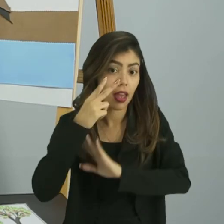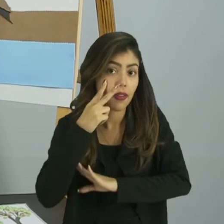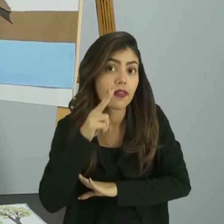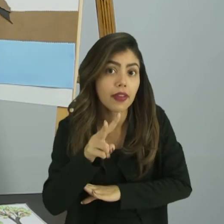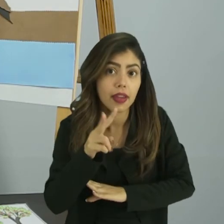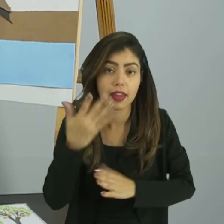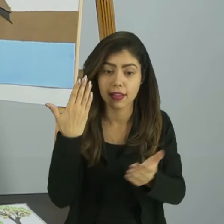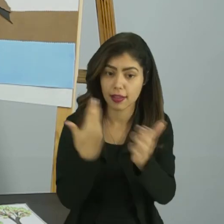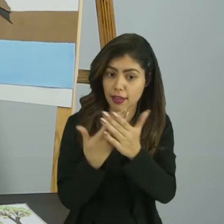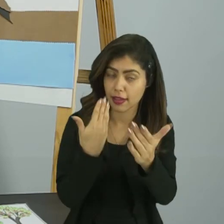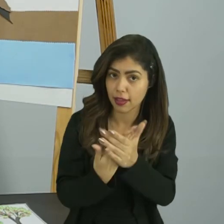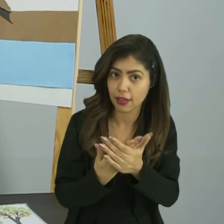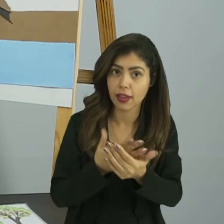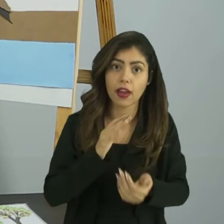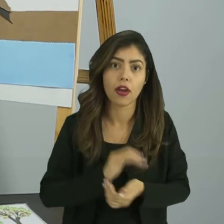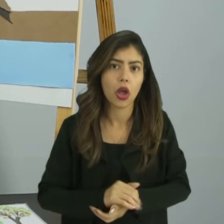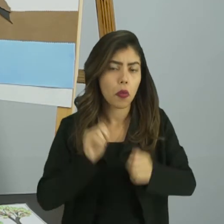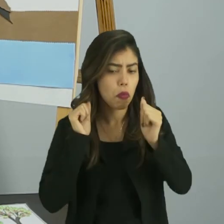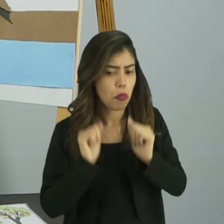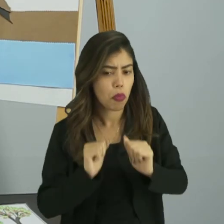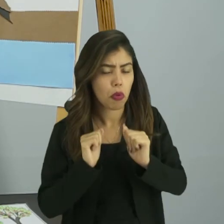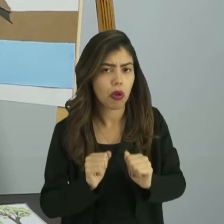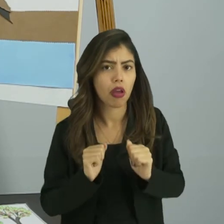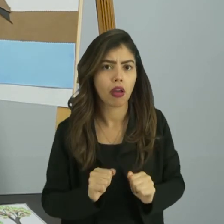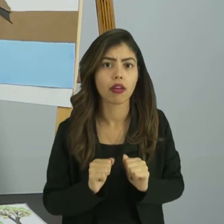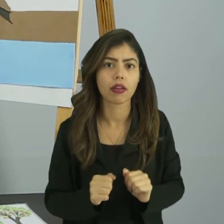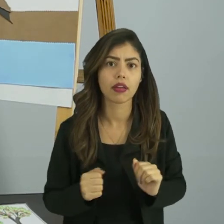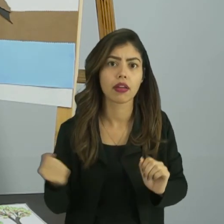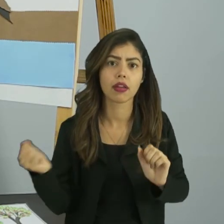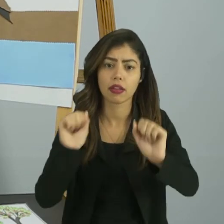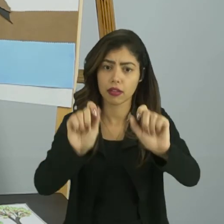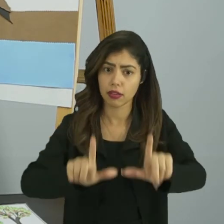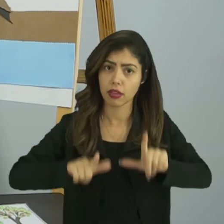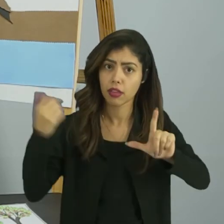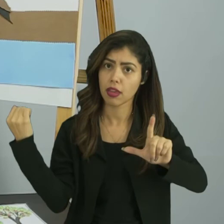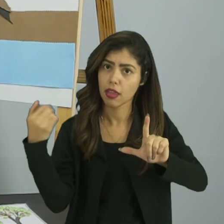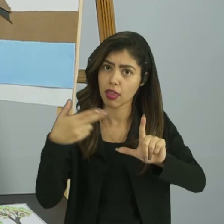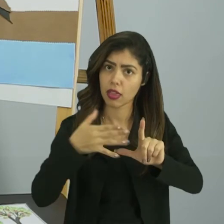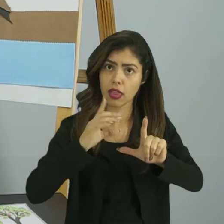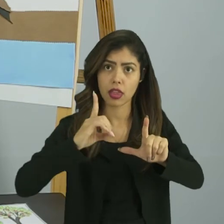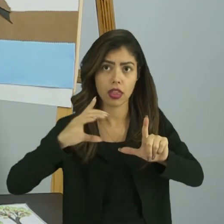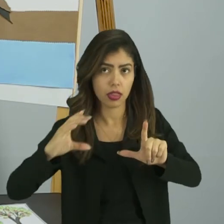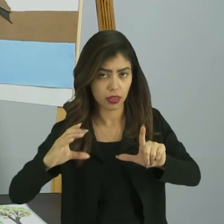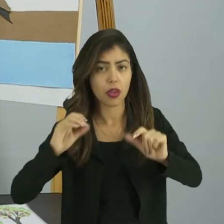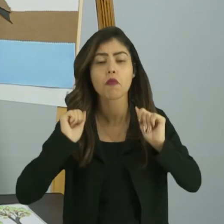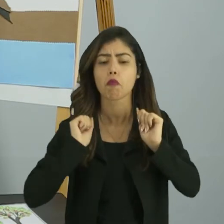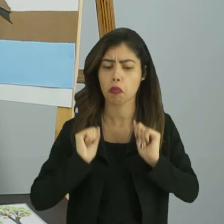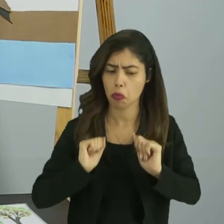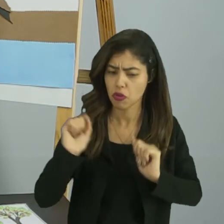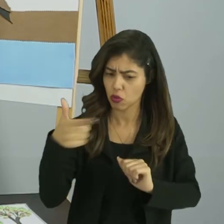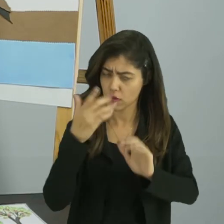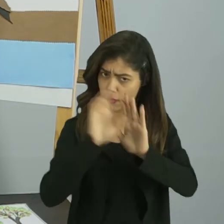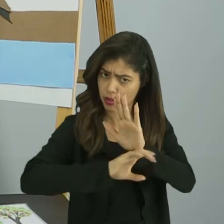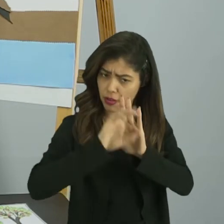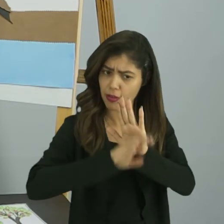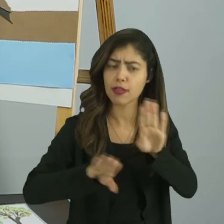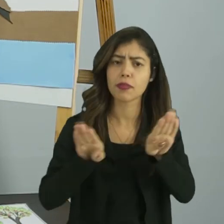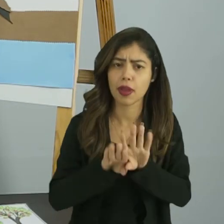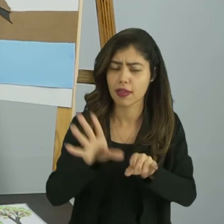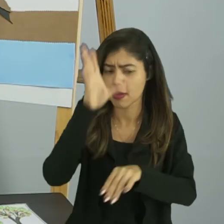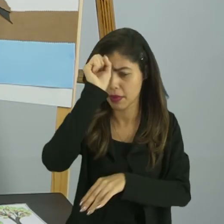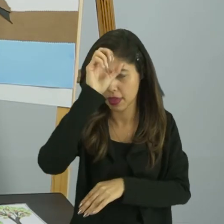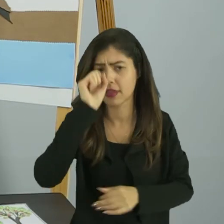essa aula, ou vocês podem acessar outros conteúdos, né, que vocês vão continuar estudando e